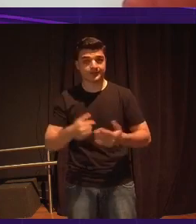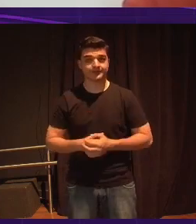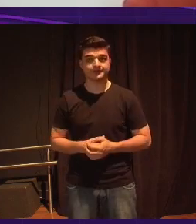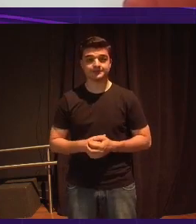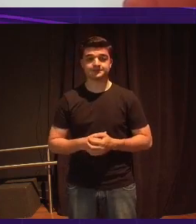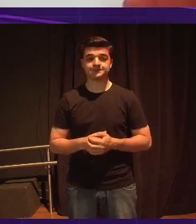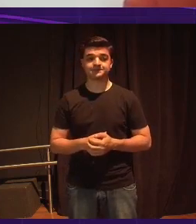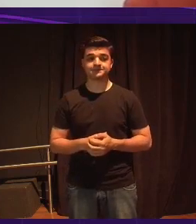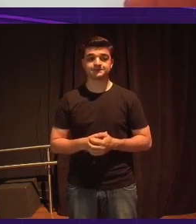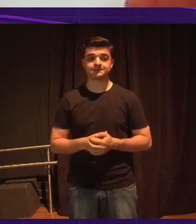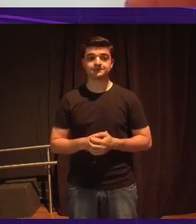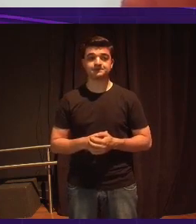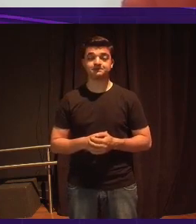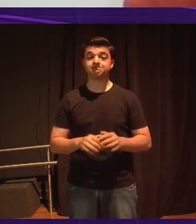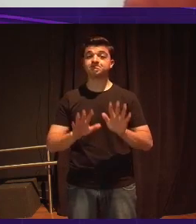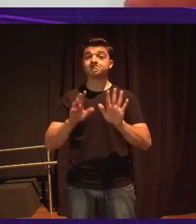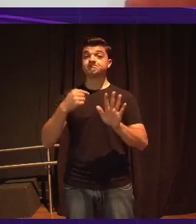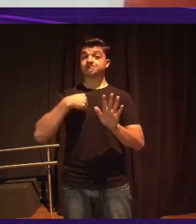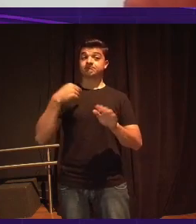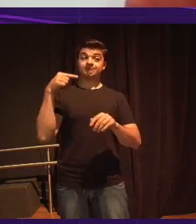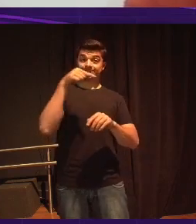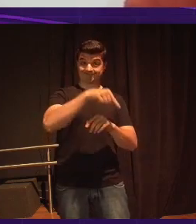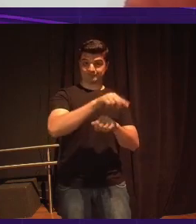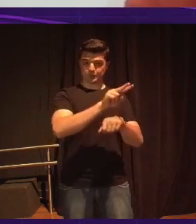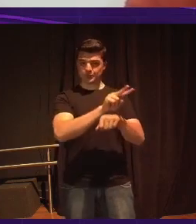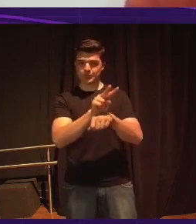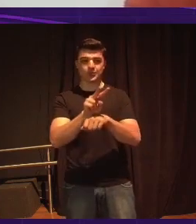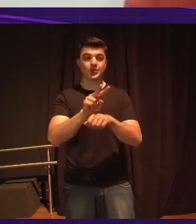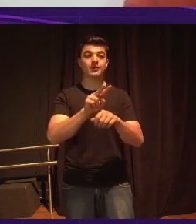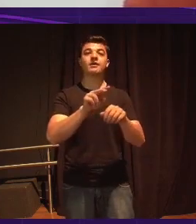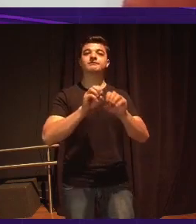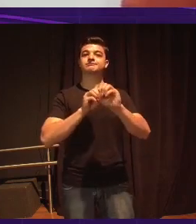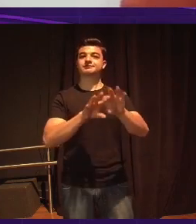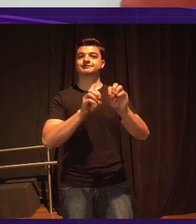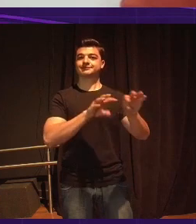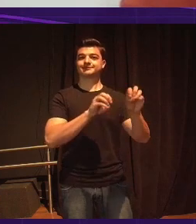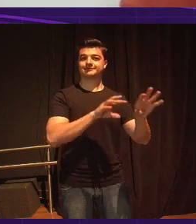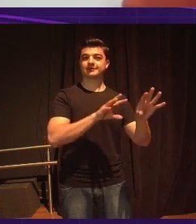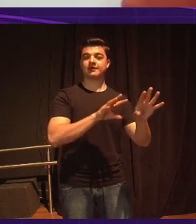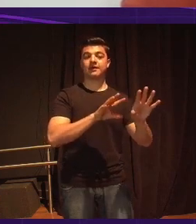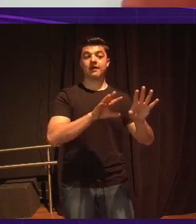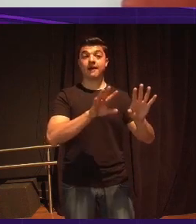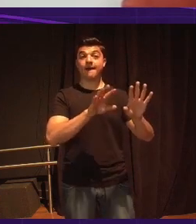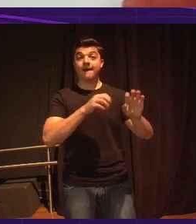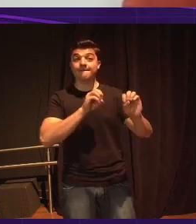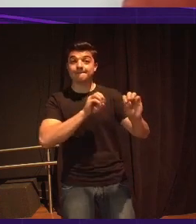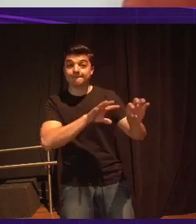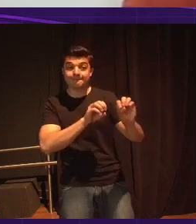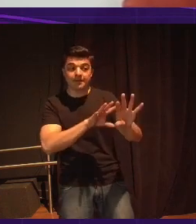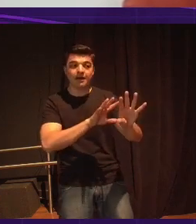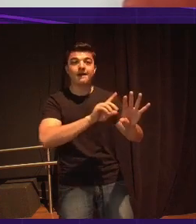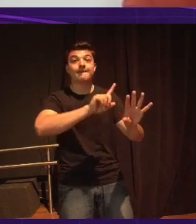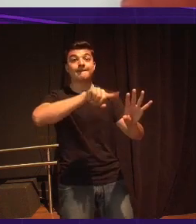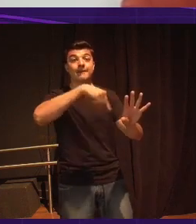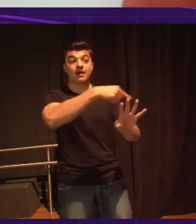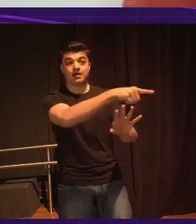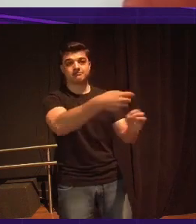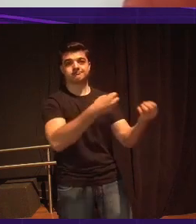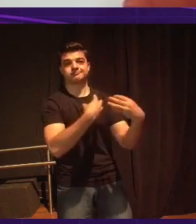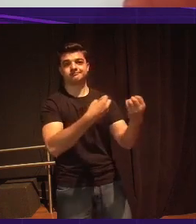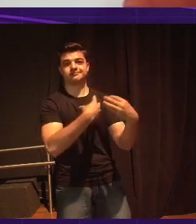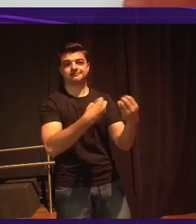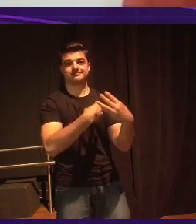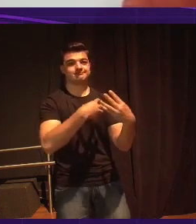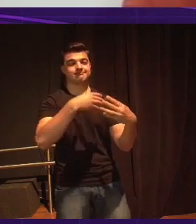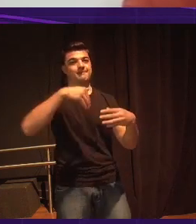profissão ensinando, mas mais aprendendo do que ensinando, né? Então, esse foi um primeiro exemplo aí da minha carreira, de